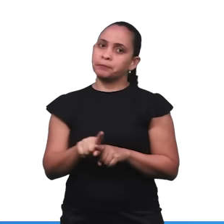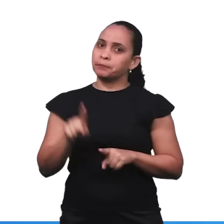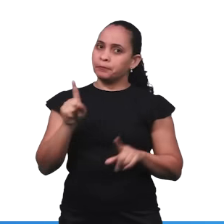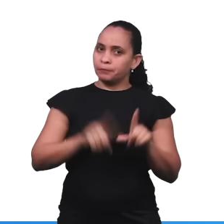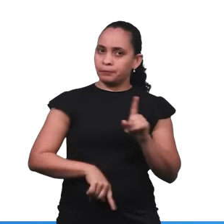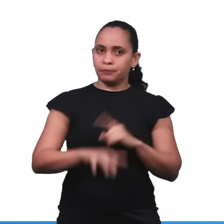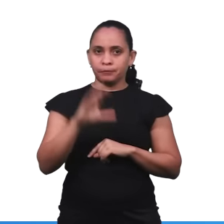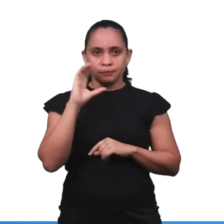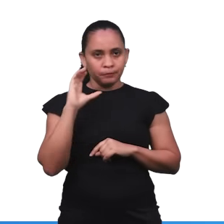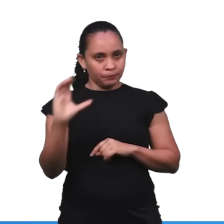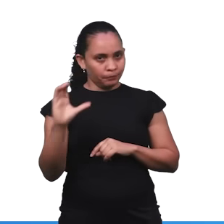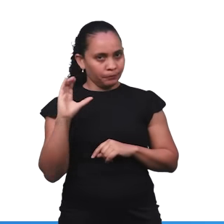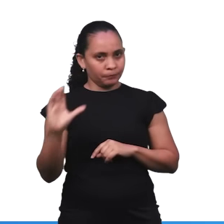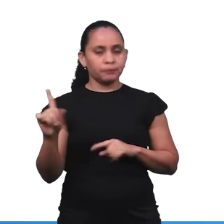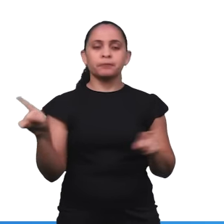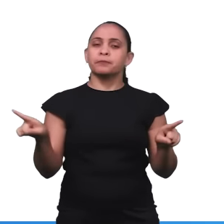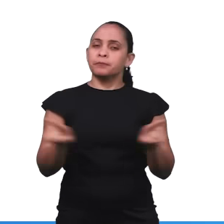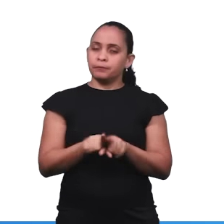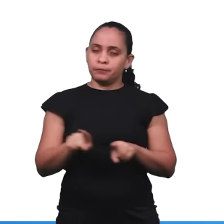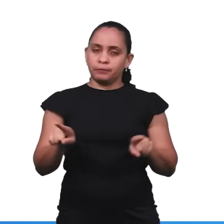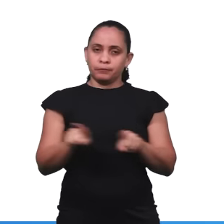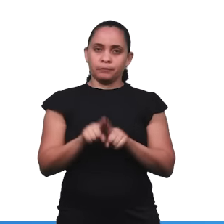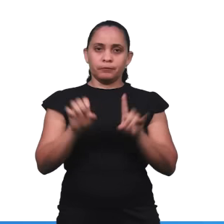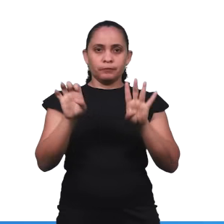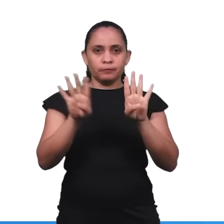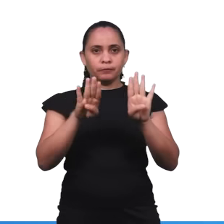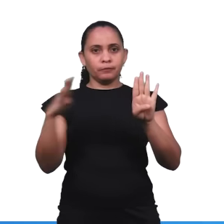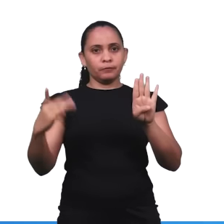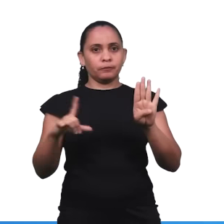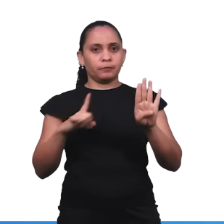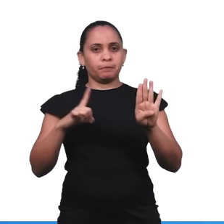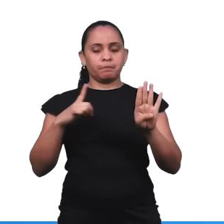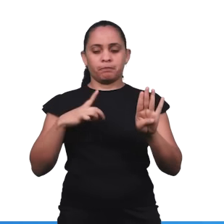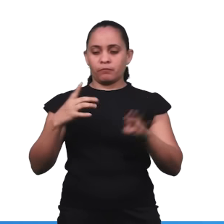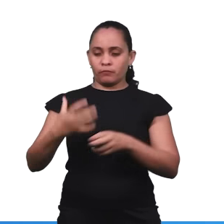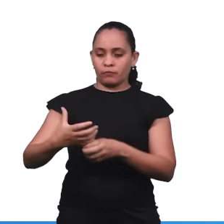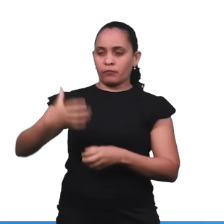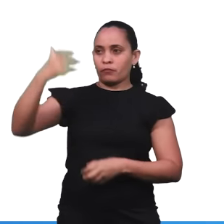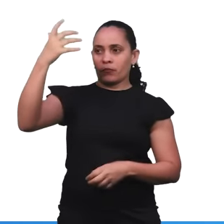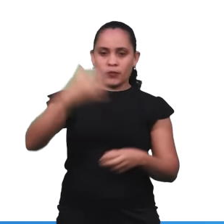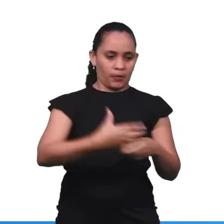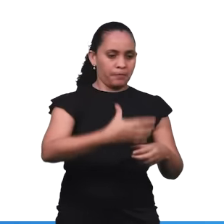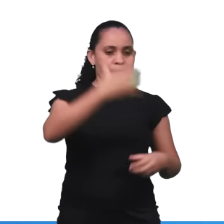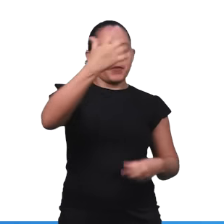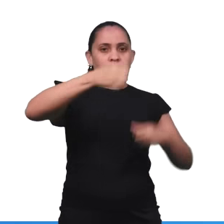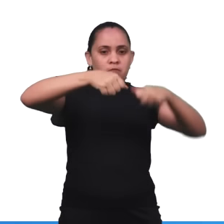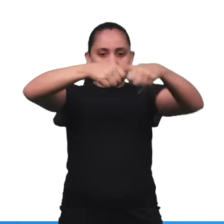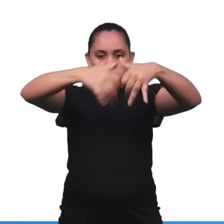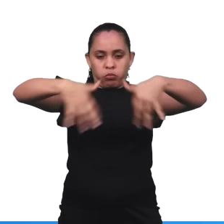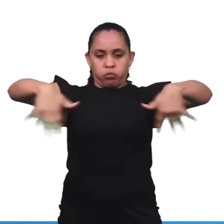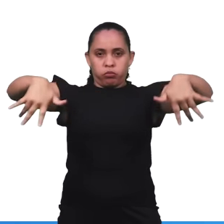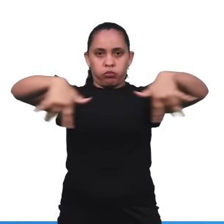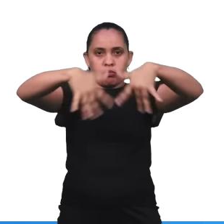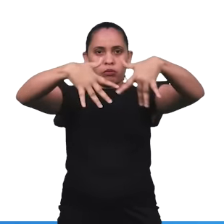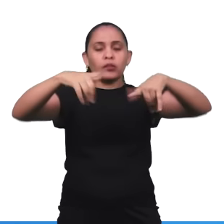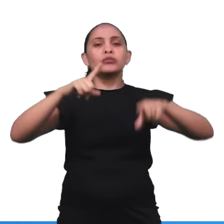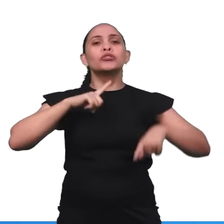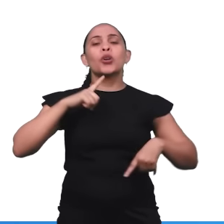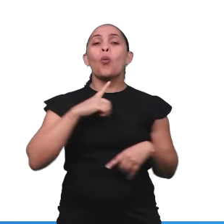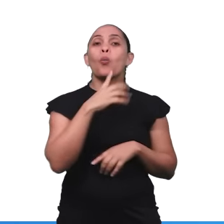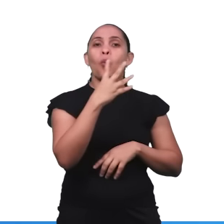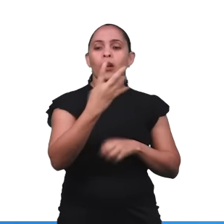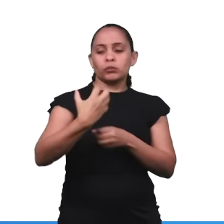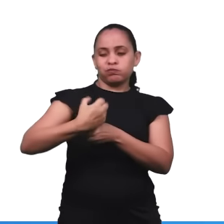letra C, é que aquela porta também, ali, ela era sustentada, aquelas cortinas eram sustentadas por 4